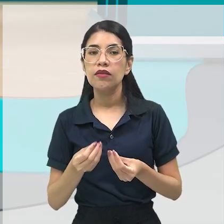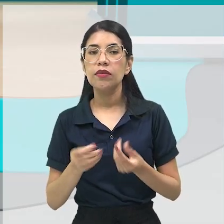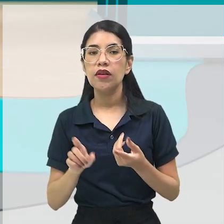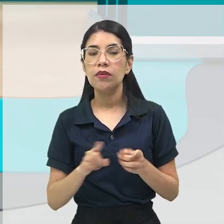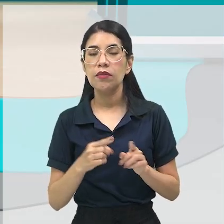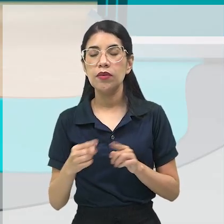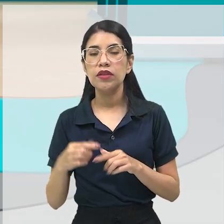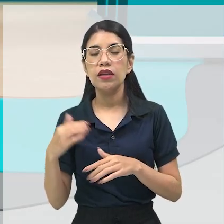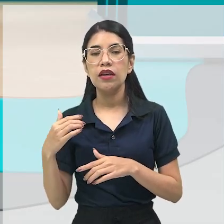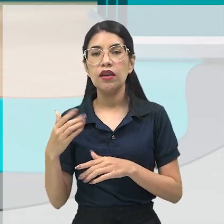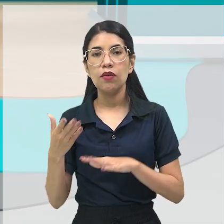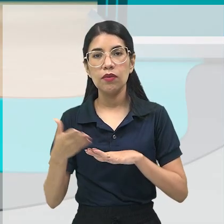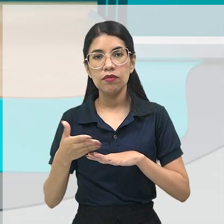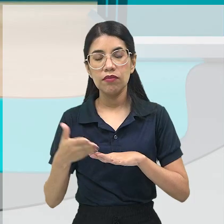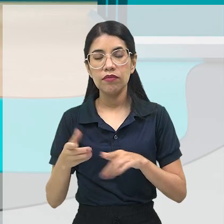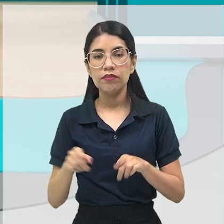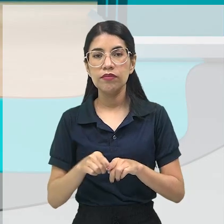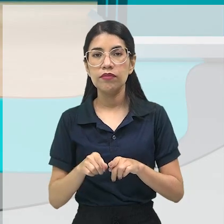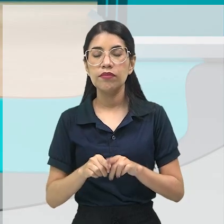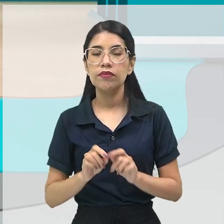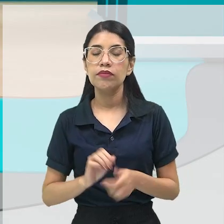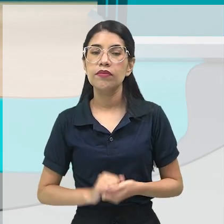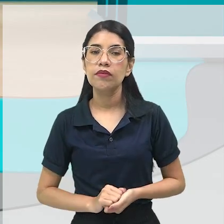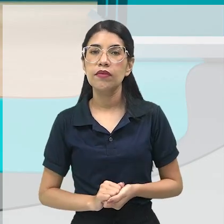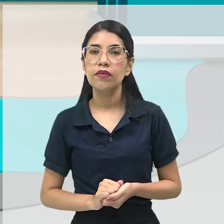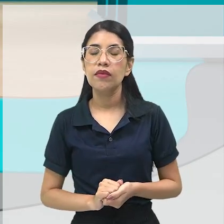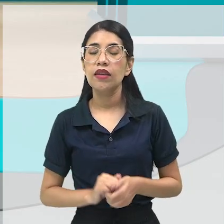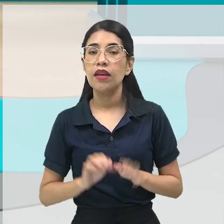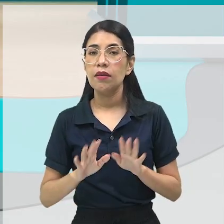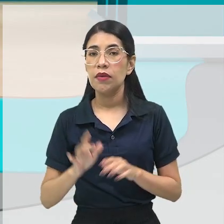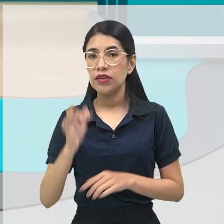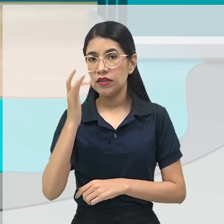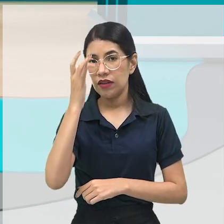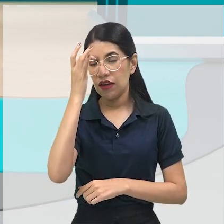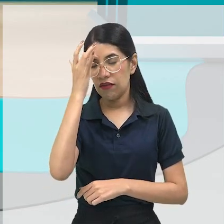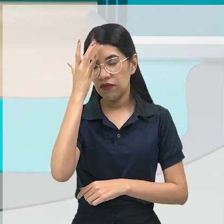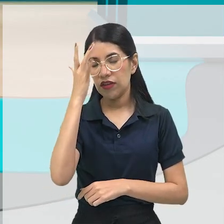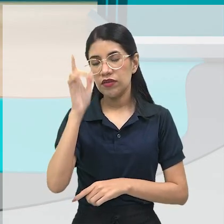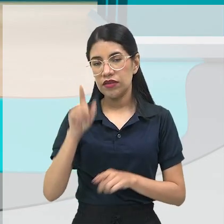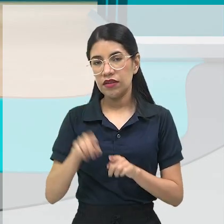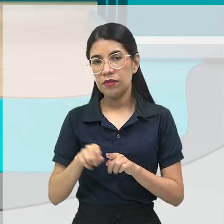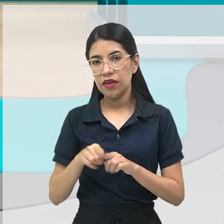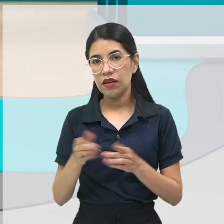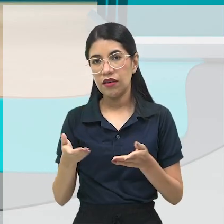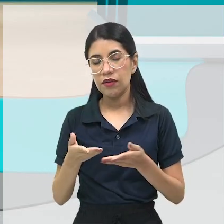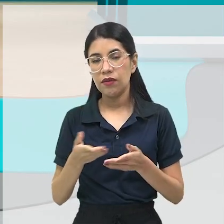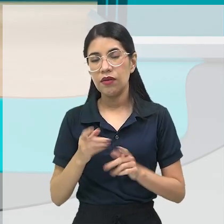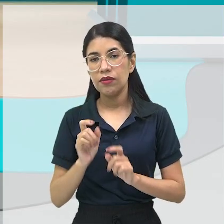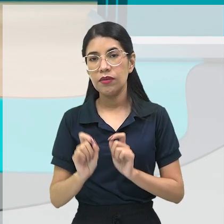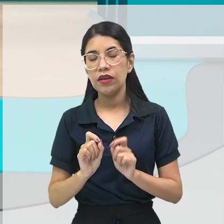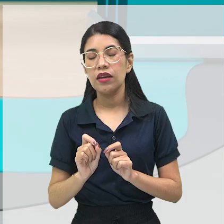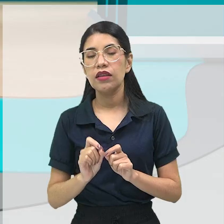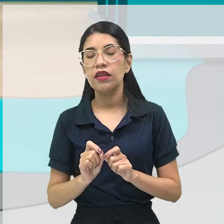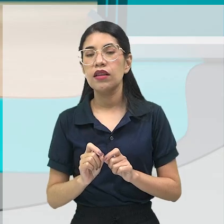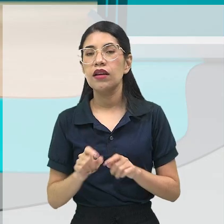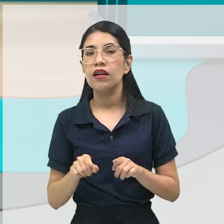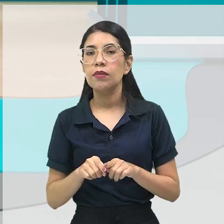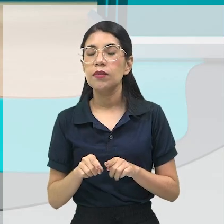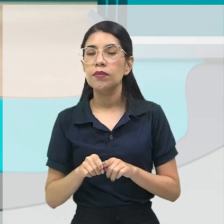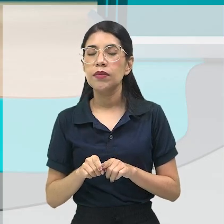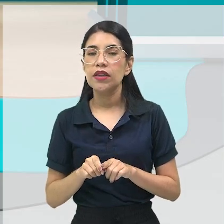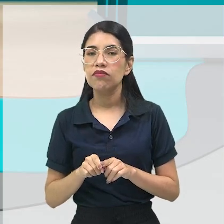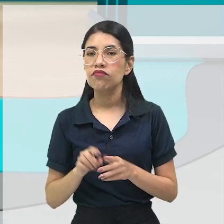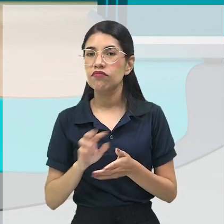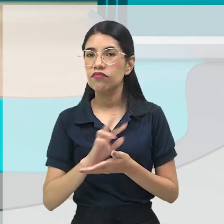música contemporânea também. E claro, mais facilitada ainda nas nossas plataformas digitais de